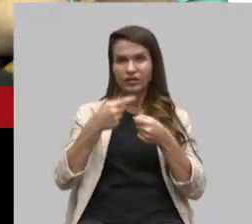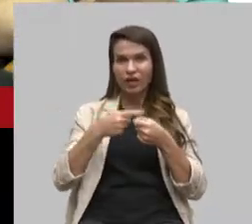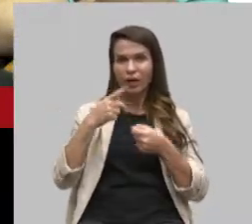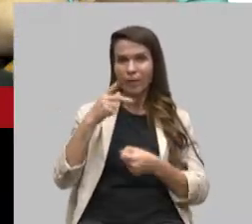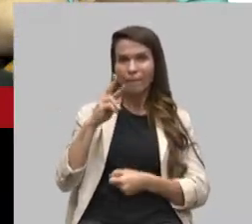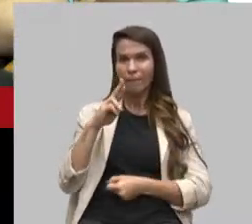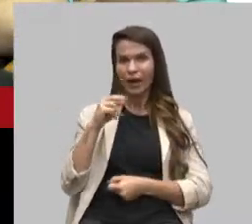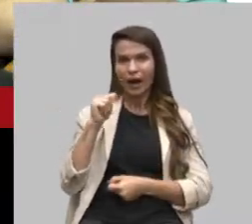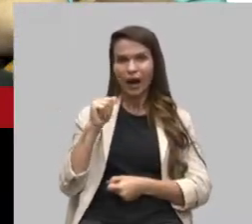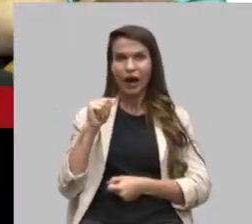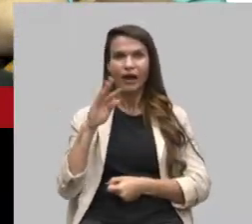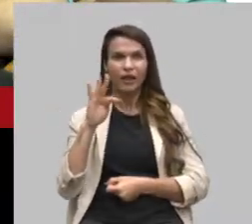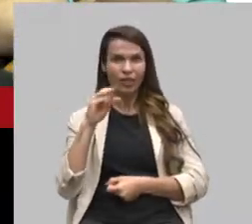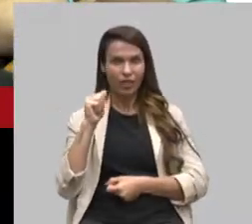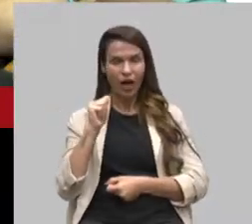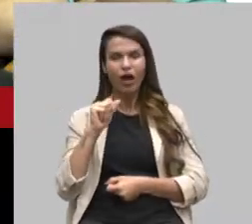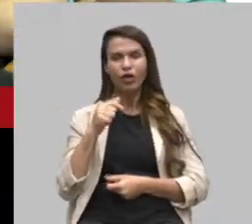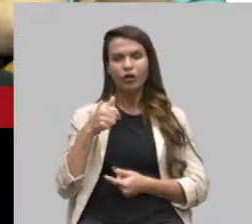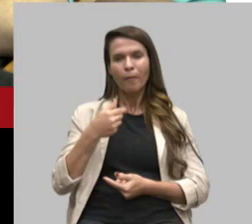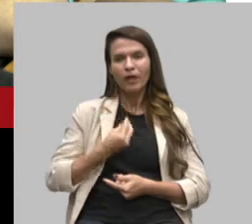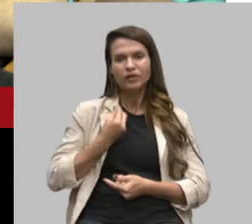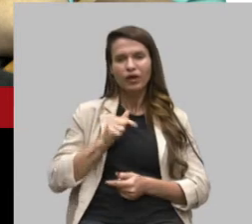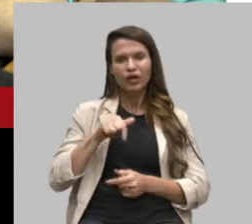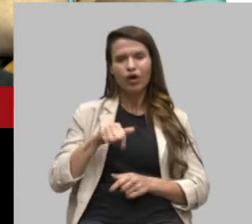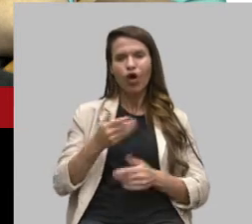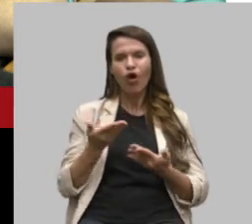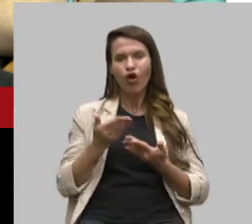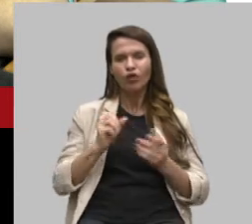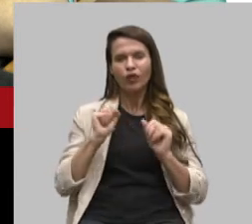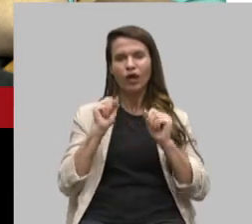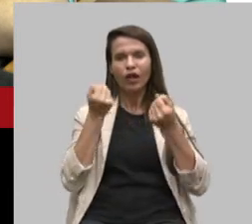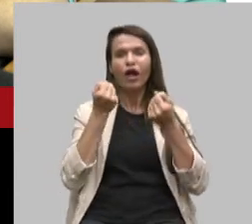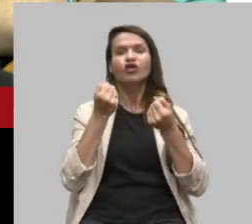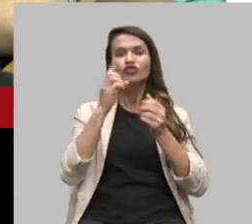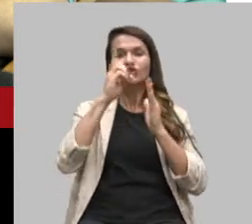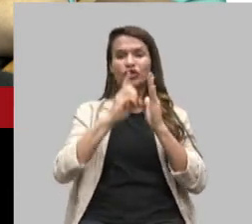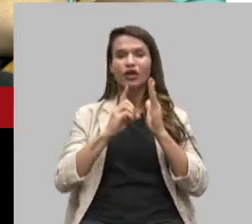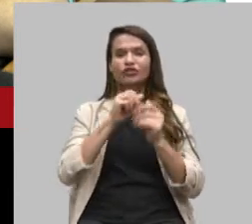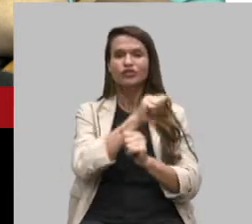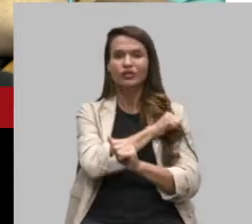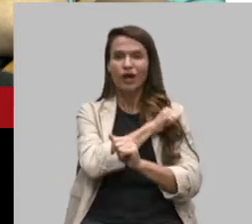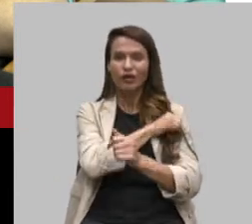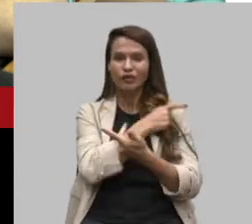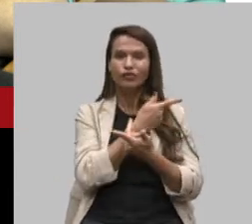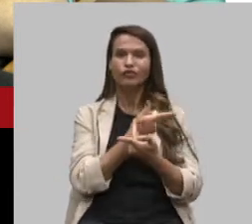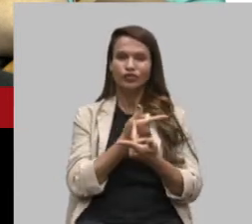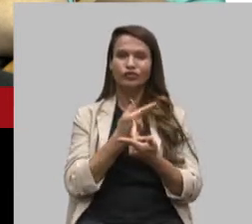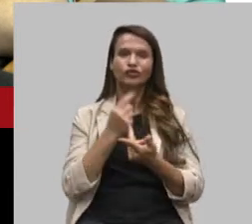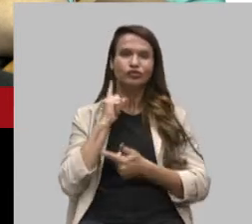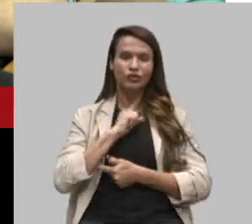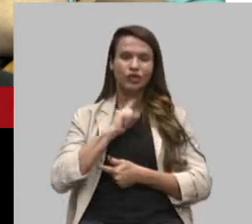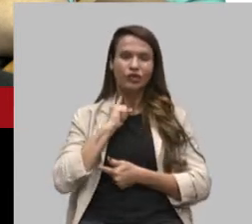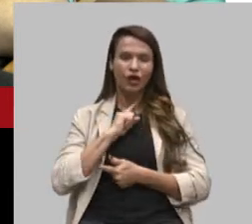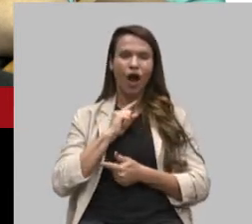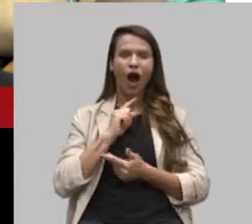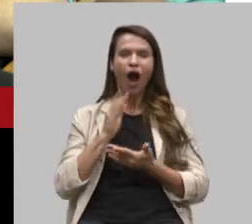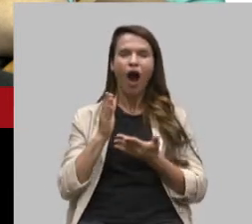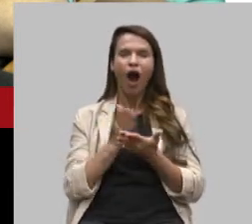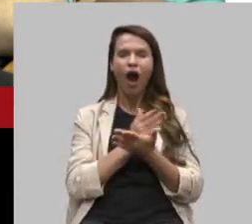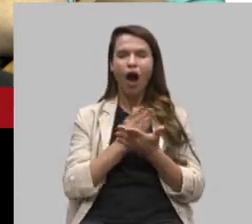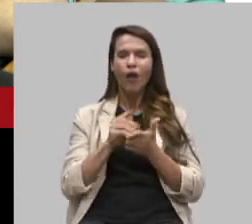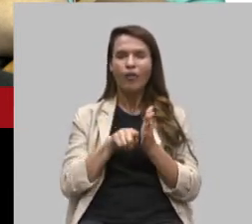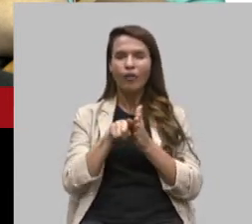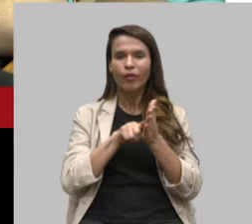pessoal para poder defender os direitos dos jovens do Estado de Minas alguns estudos apontam que cerca